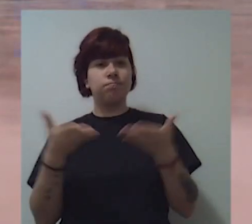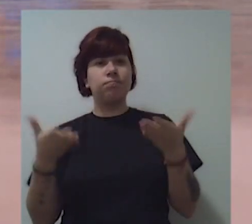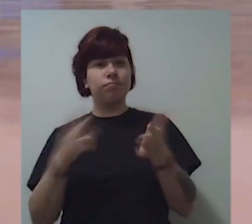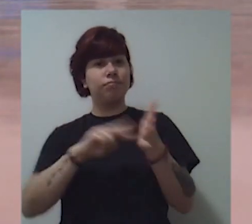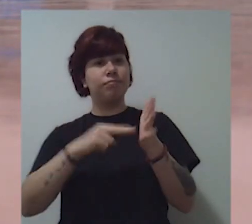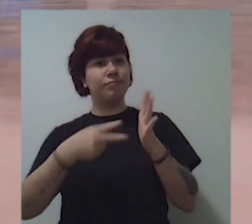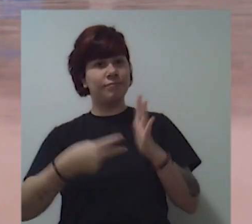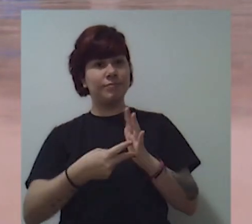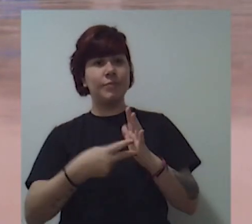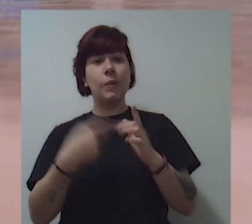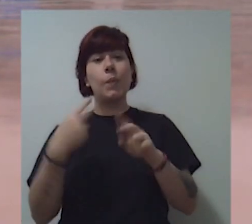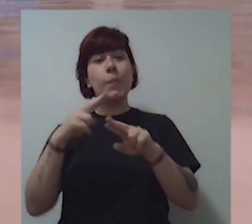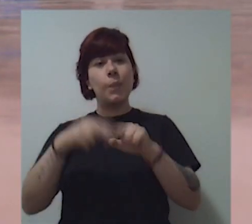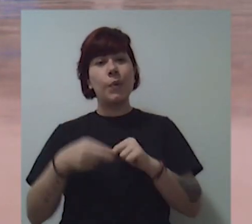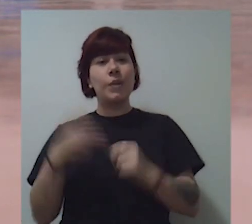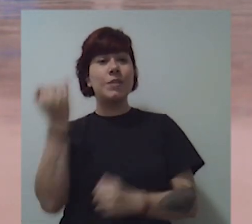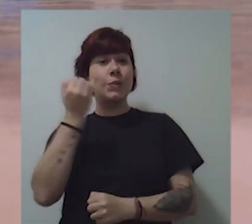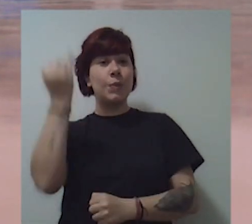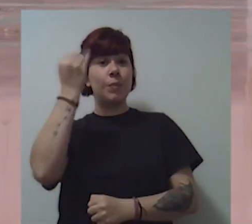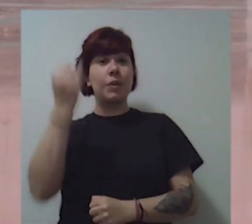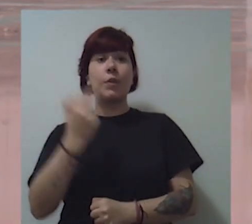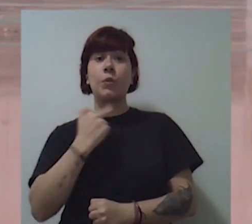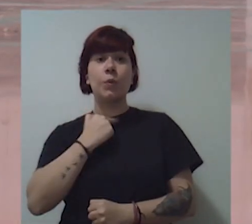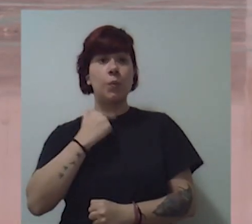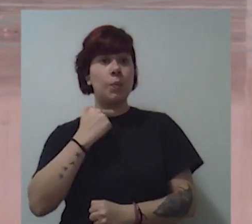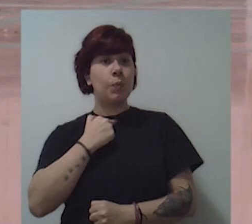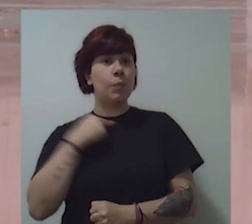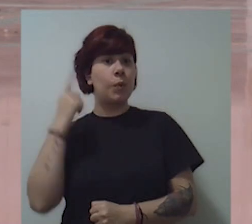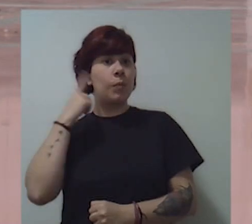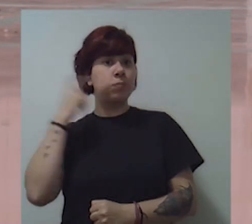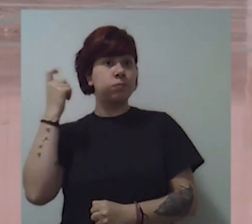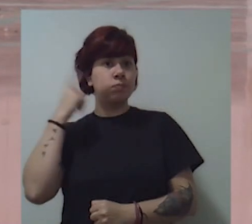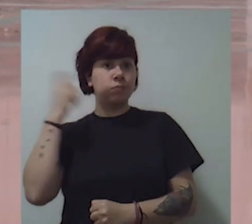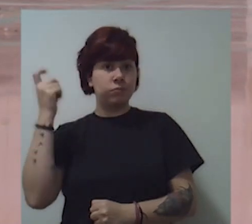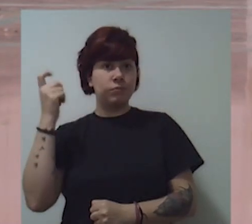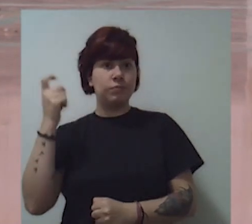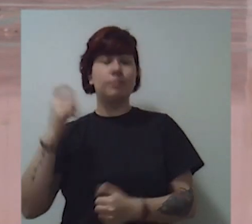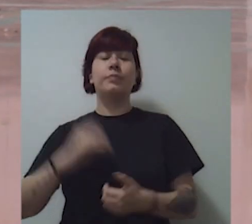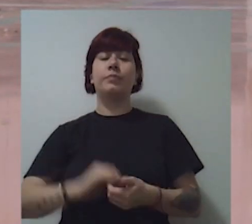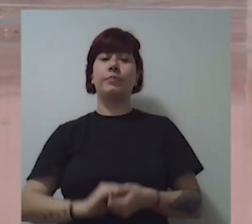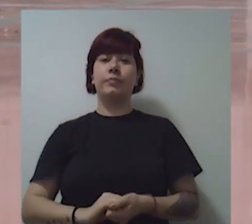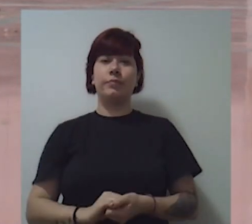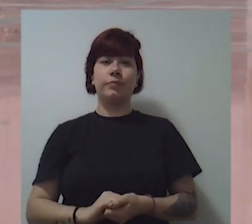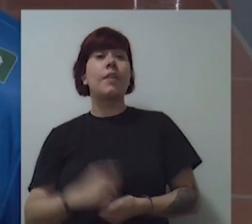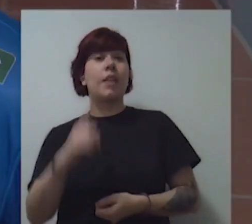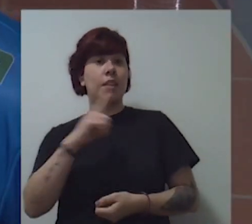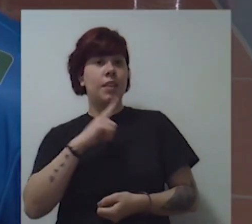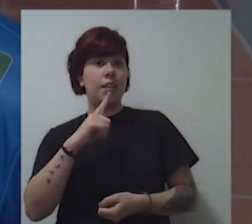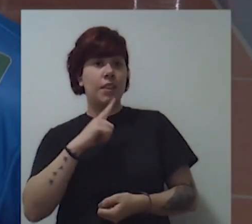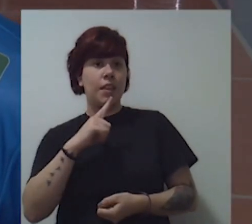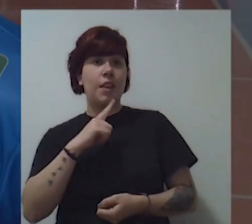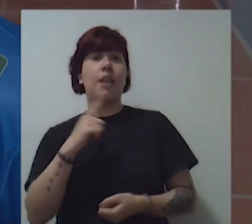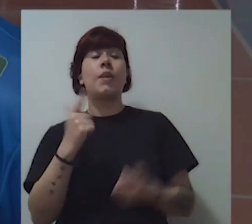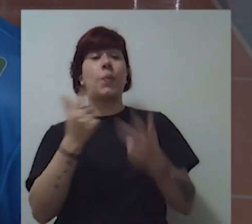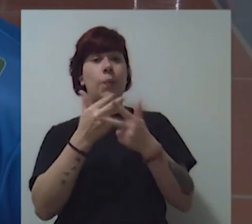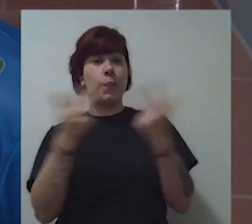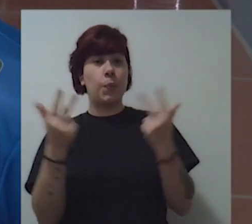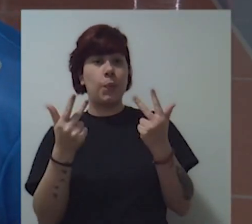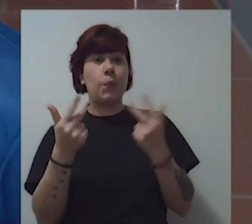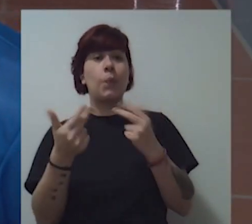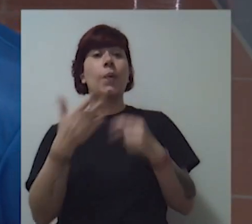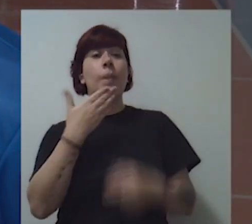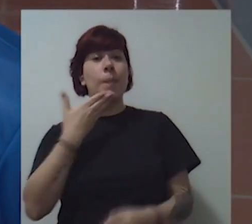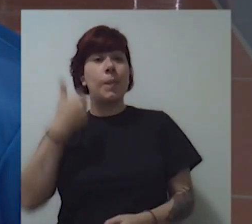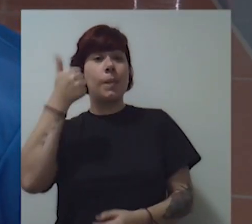aguça diversos sentidos, por isso é tão importante que não exista nenhum ruído na quadra durante o jogo. Bom, a gente